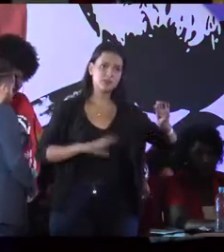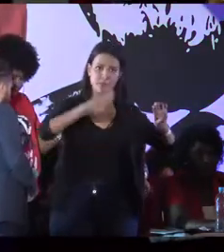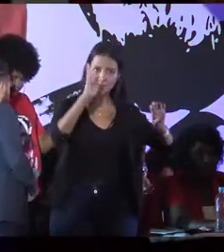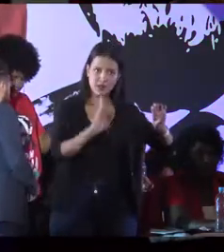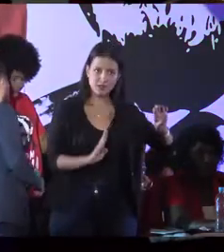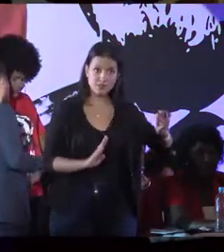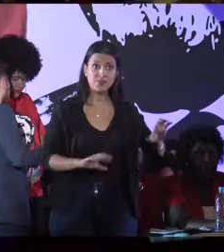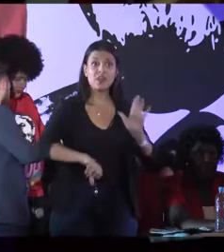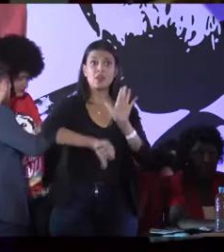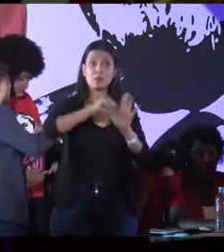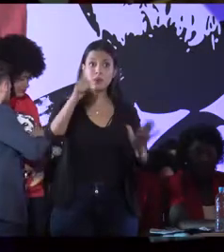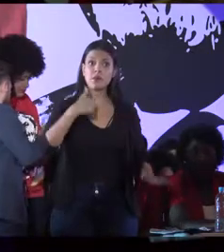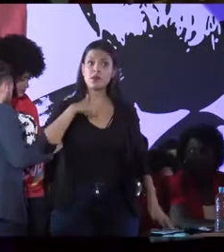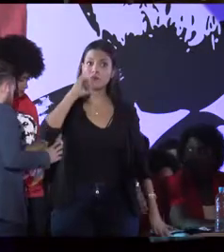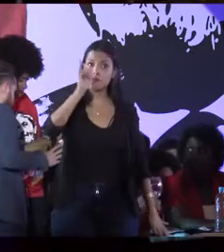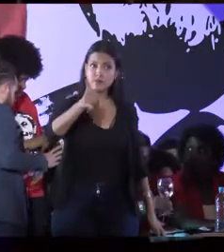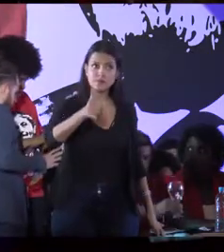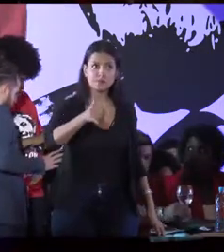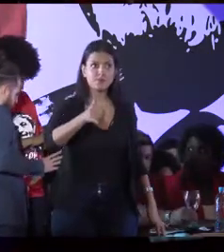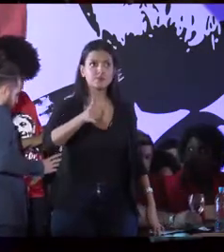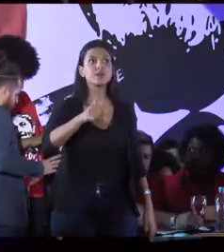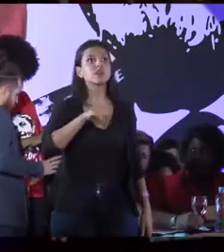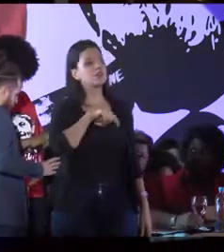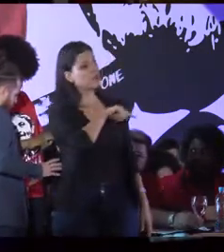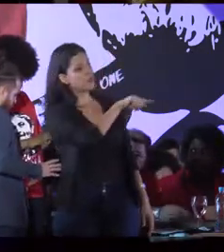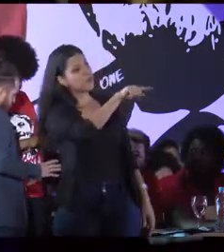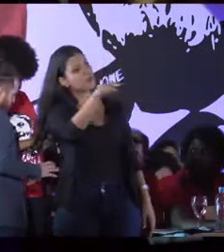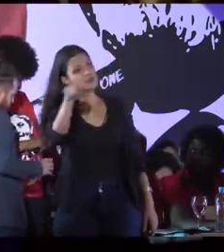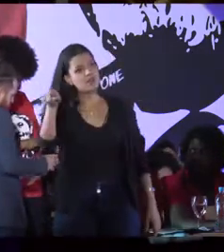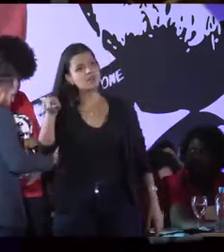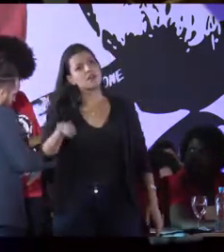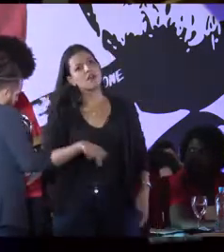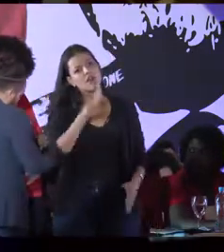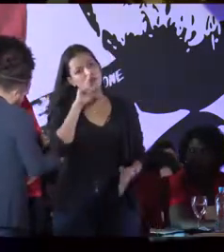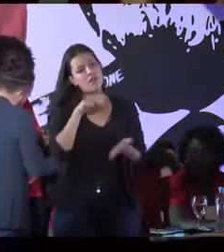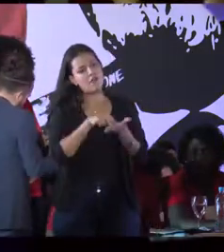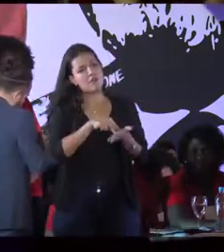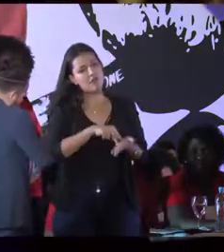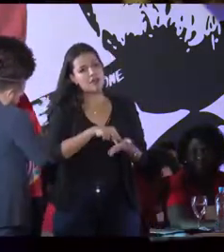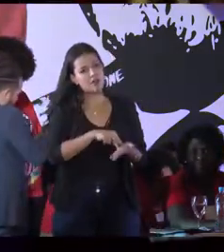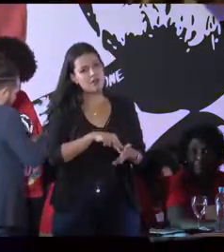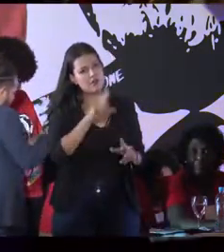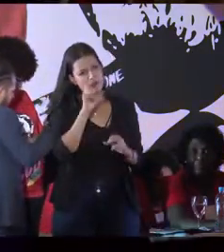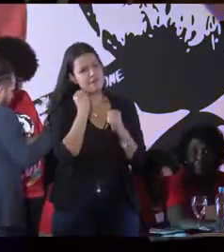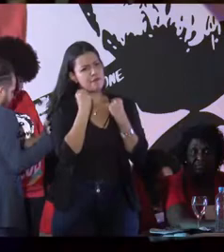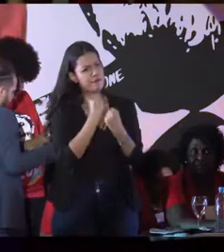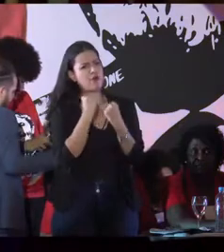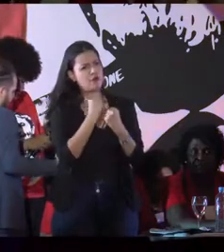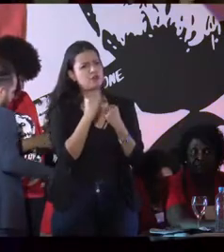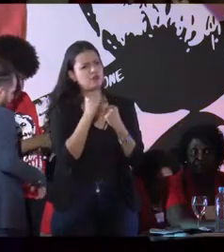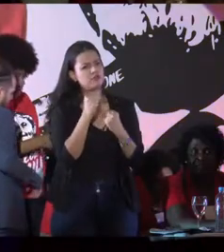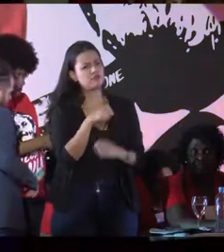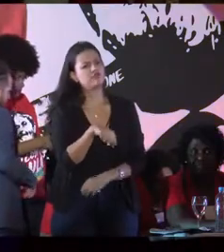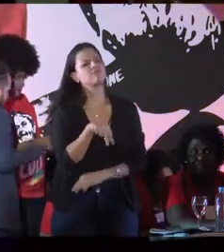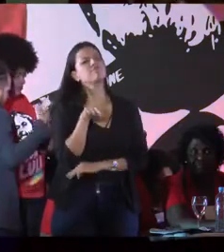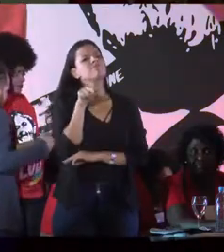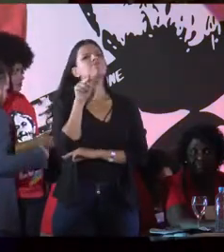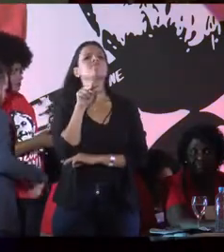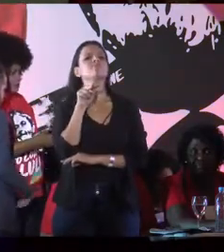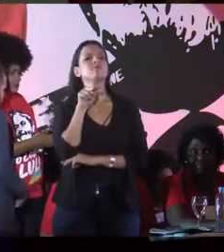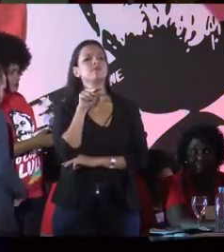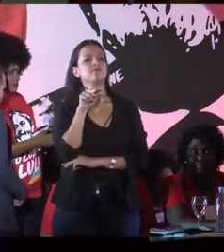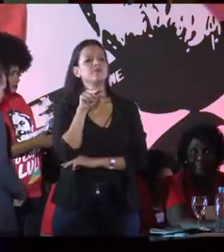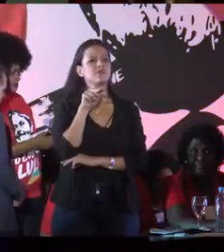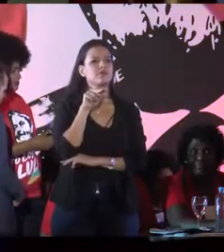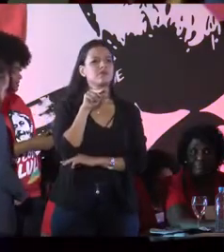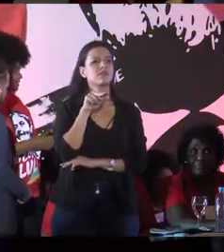a minha primeira mensagem é que vocês se mantenham firmes, fortes, de cabeça erguida, pelo legado que